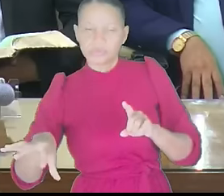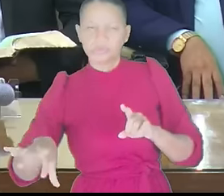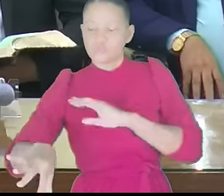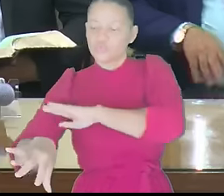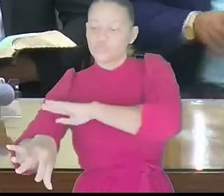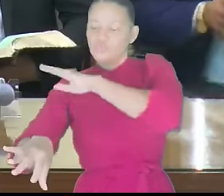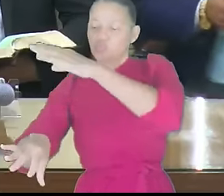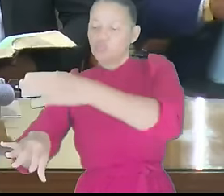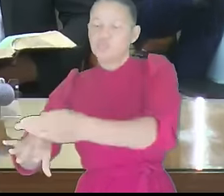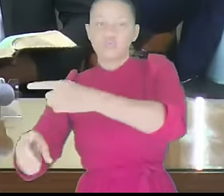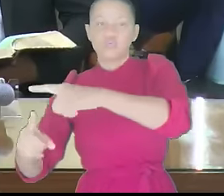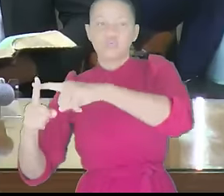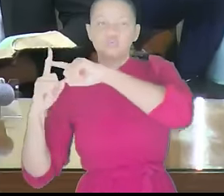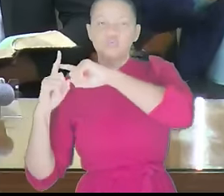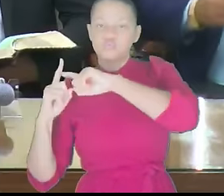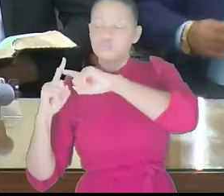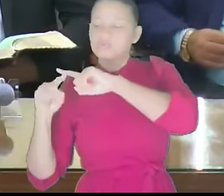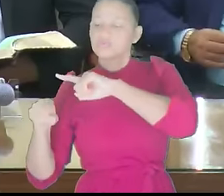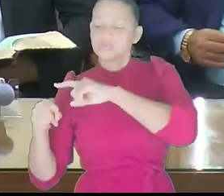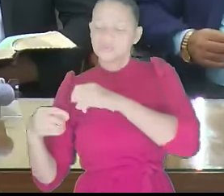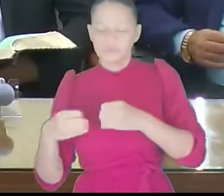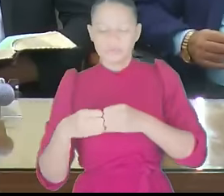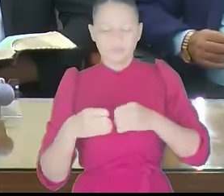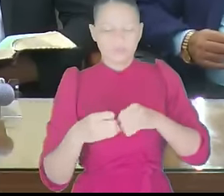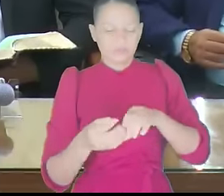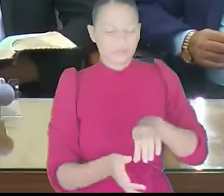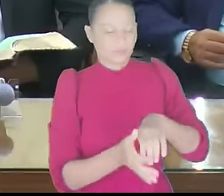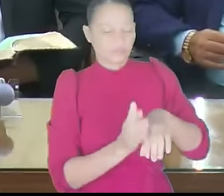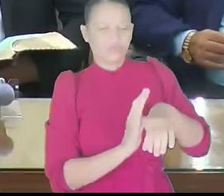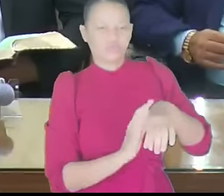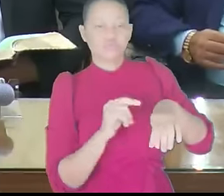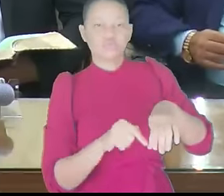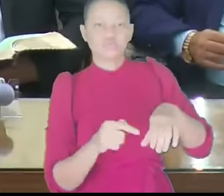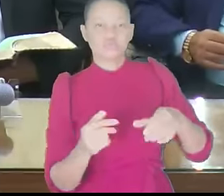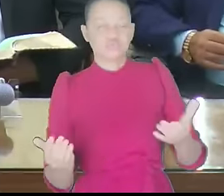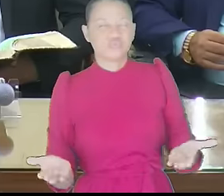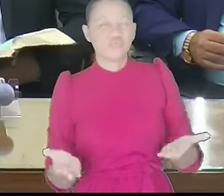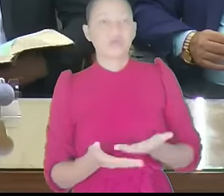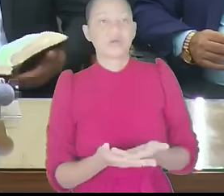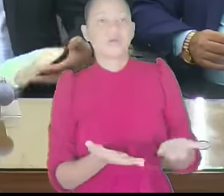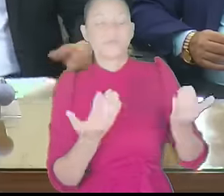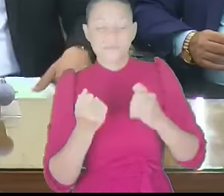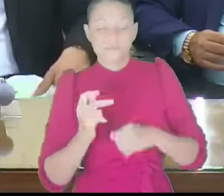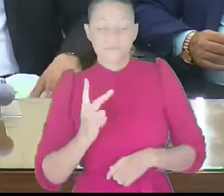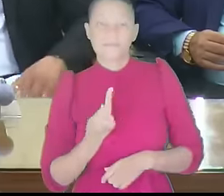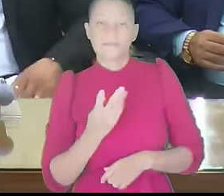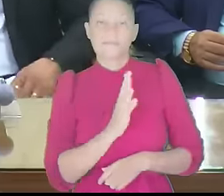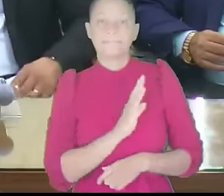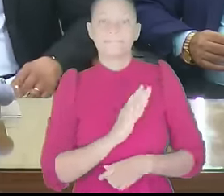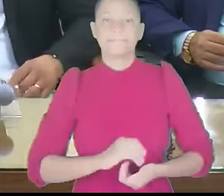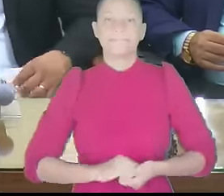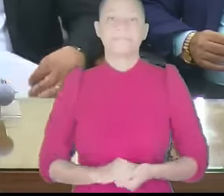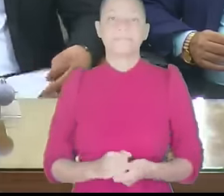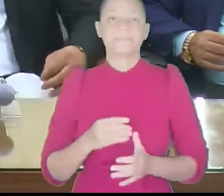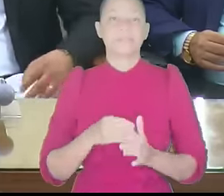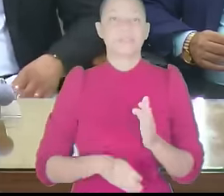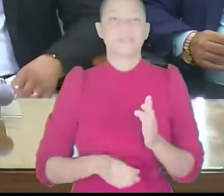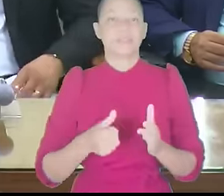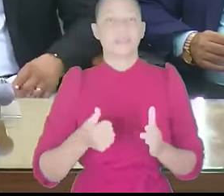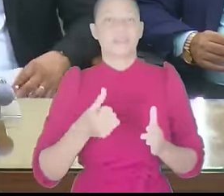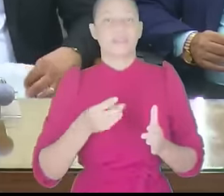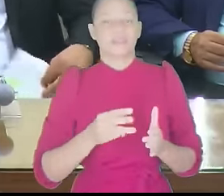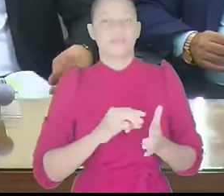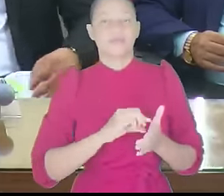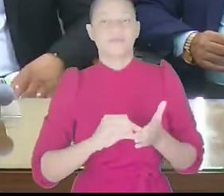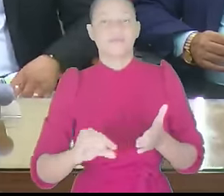E Jesus manda que a gente acompanhe ele, saia da cidade. Vamos ver isso em Hebreus. Capítulo 13,